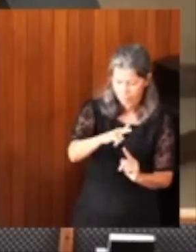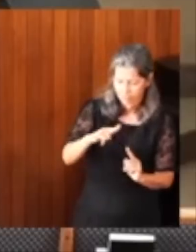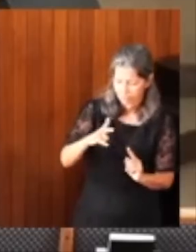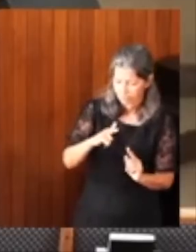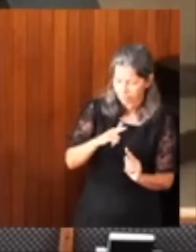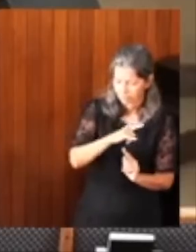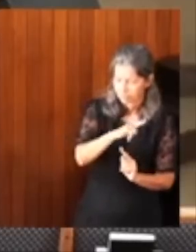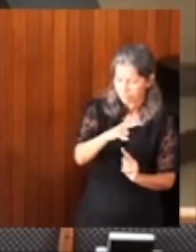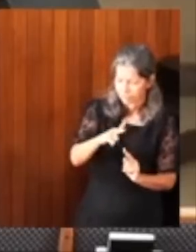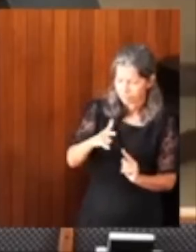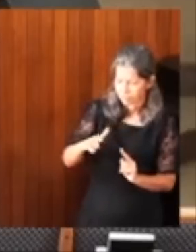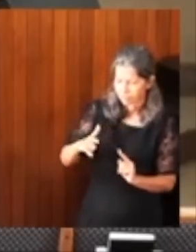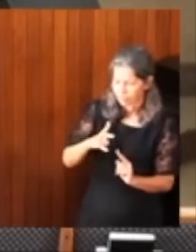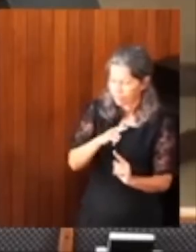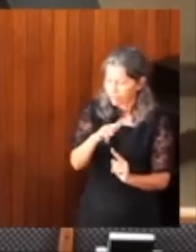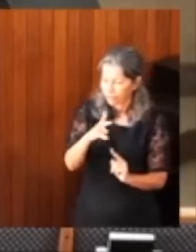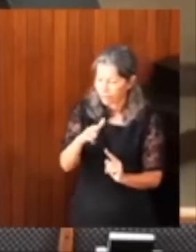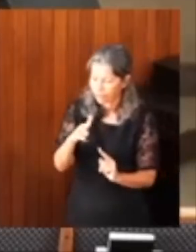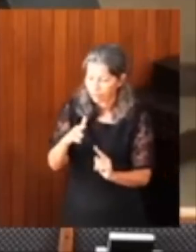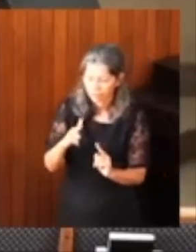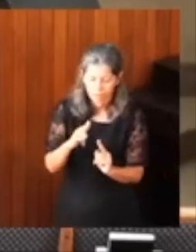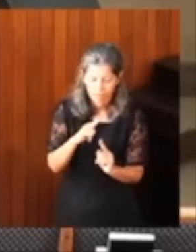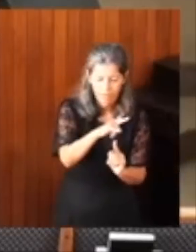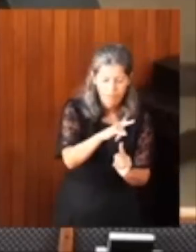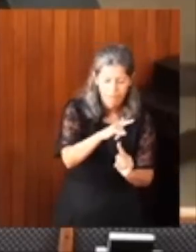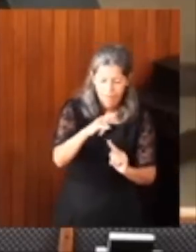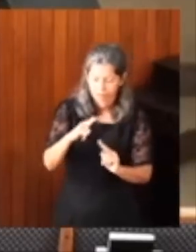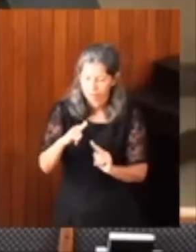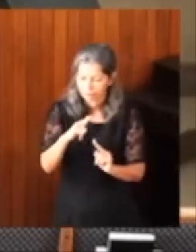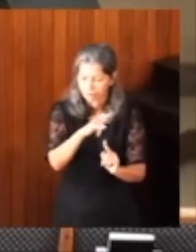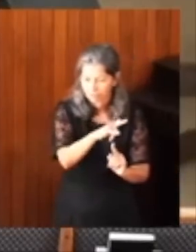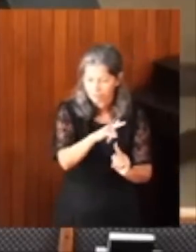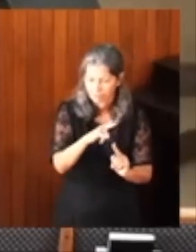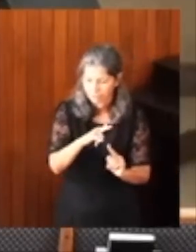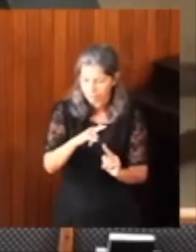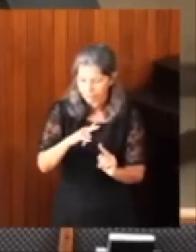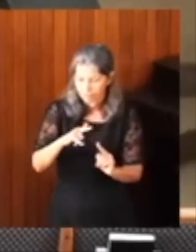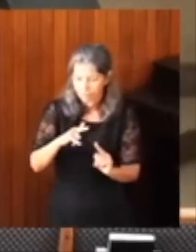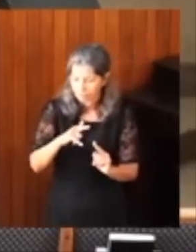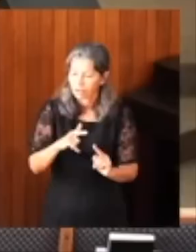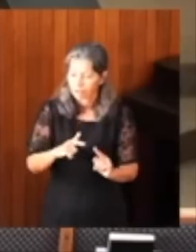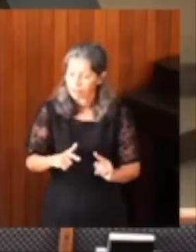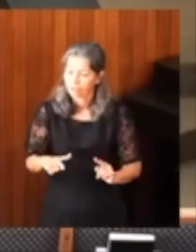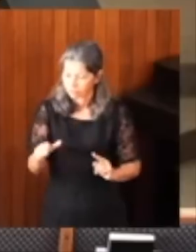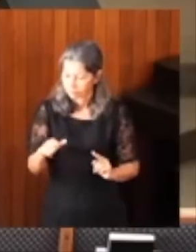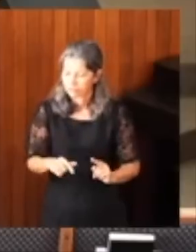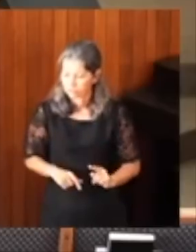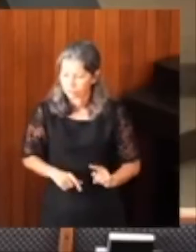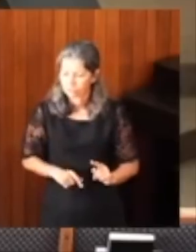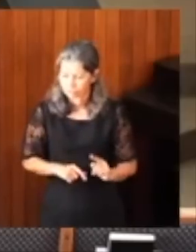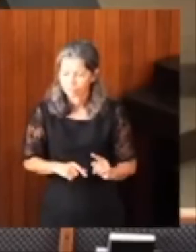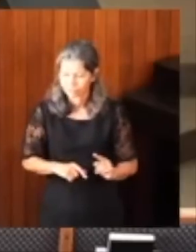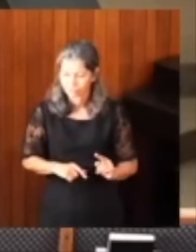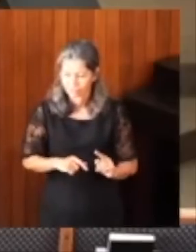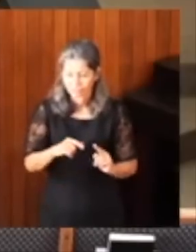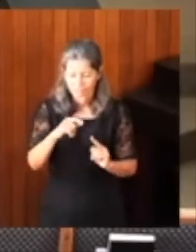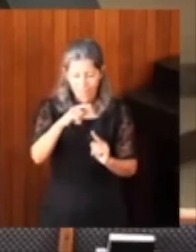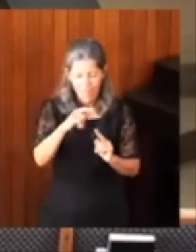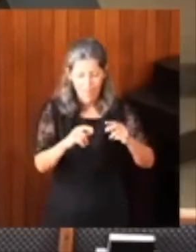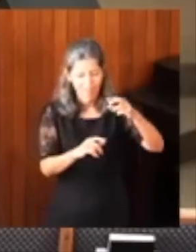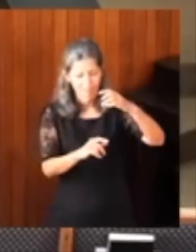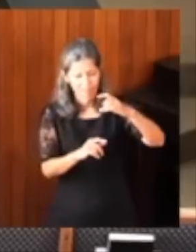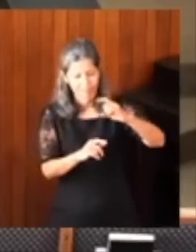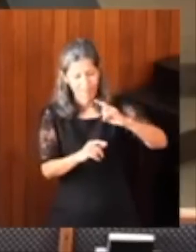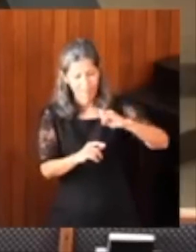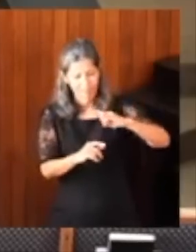recupera dessa ferida e vai sendo curada. Ainda não foi plenamente curada. Essa besta é a preferida de Satanás. E tem a besta da terra, que vai se